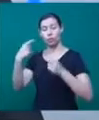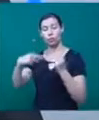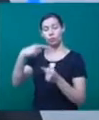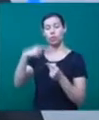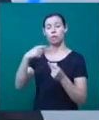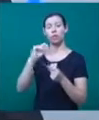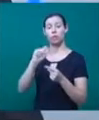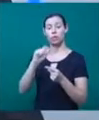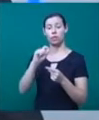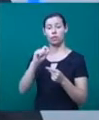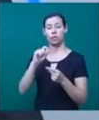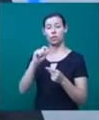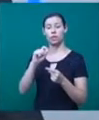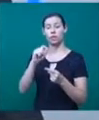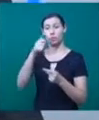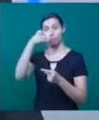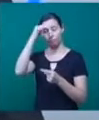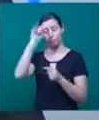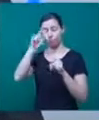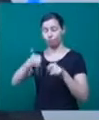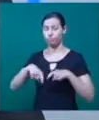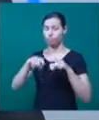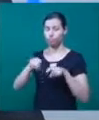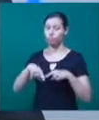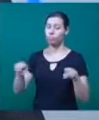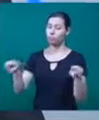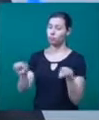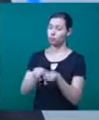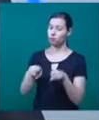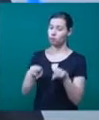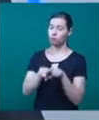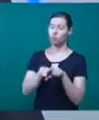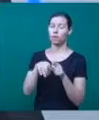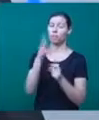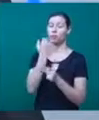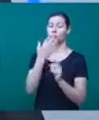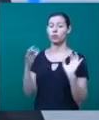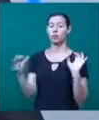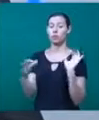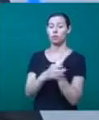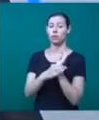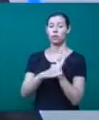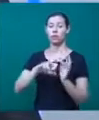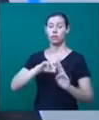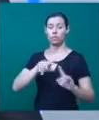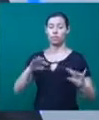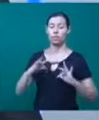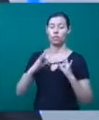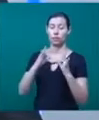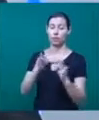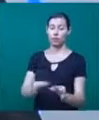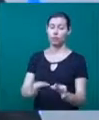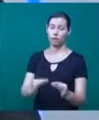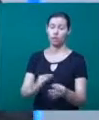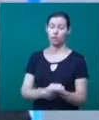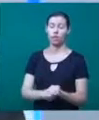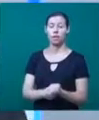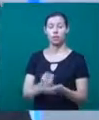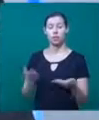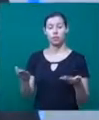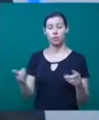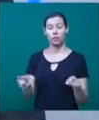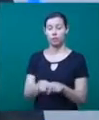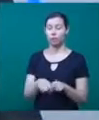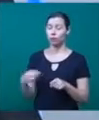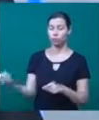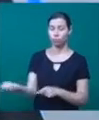ou as cadeias produtivas do Brasil, do agronegócio brasileiro e a segurança alimentar. Passando por todas as técnicas convencionais e as técnicas mais